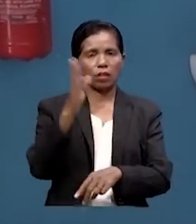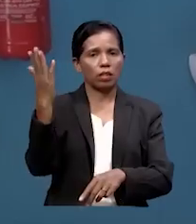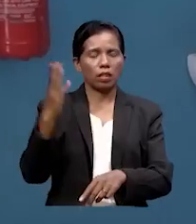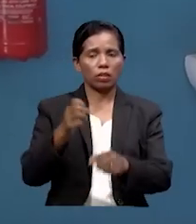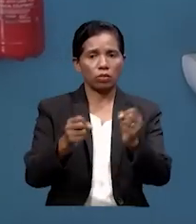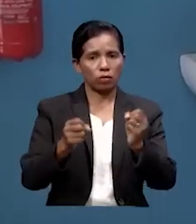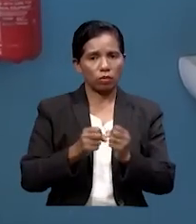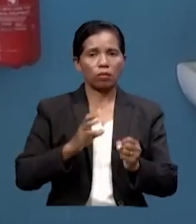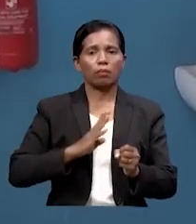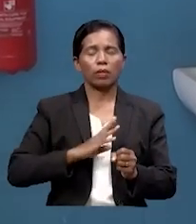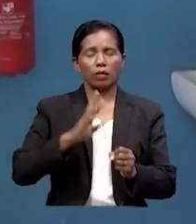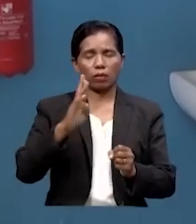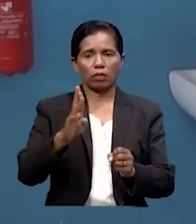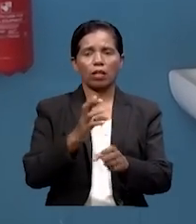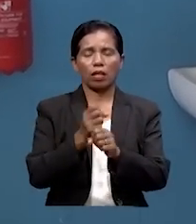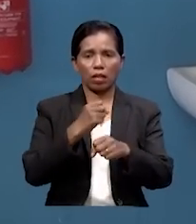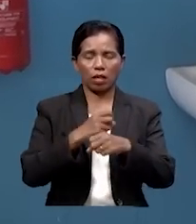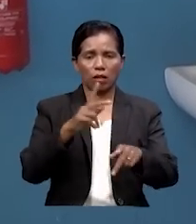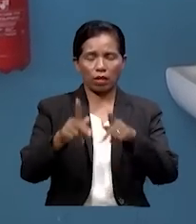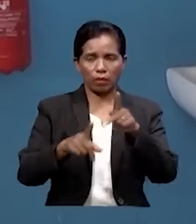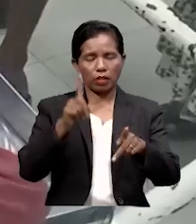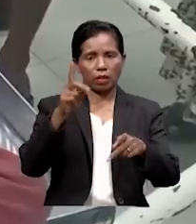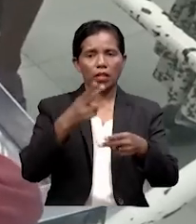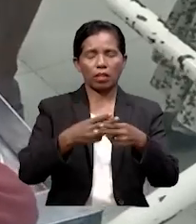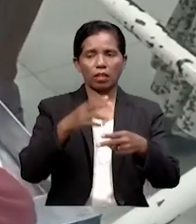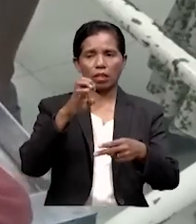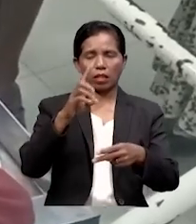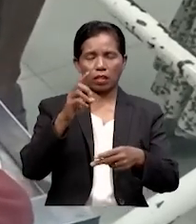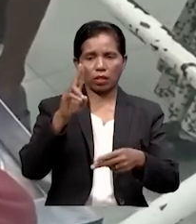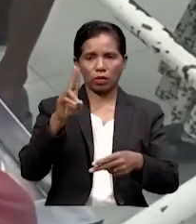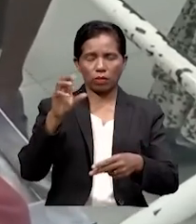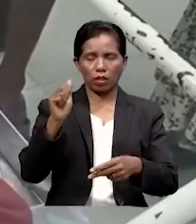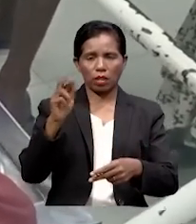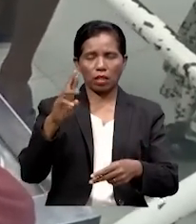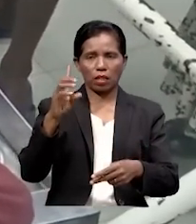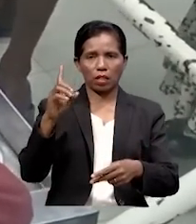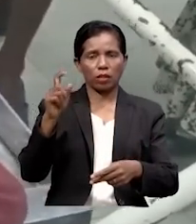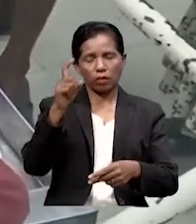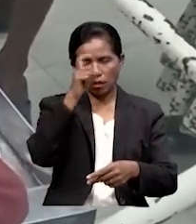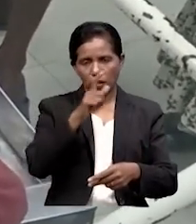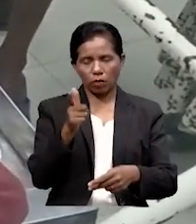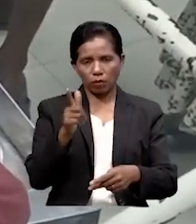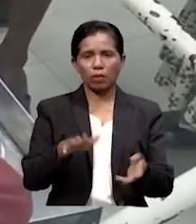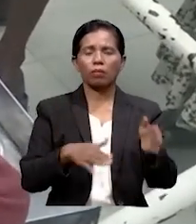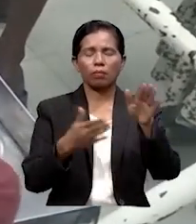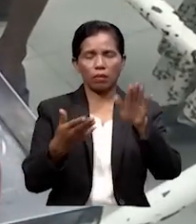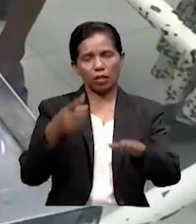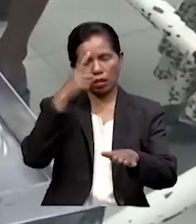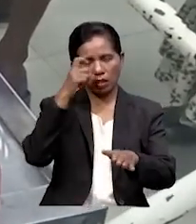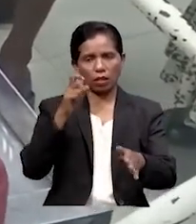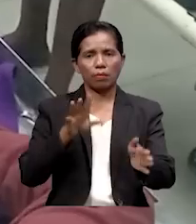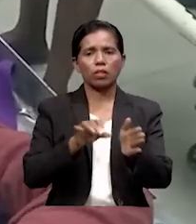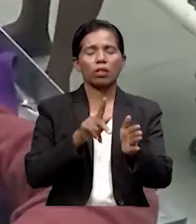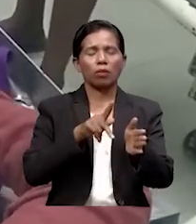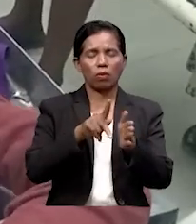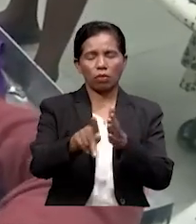bekora, nebe resulta cidadão ida honarang Eduardo Francisco da Costa, hoida de Ruanulu Mate, tamba retansona husi